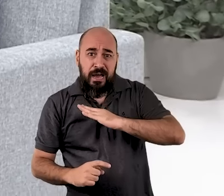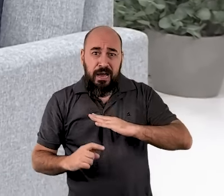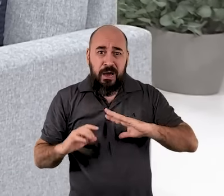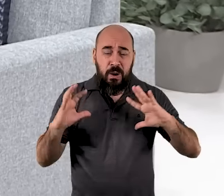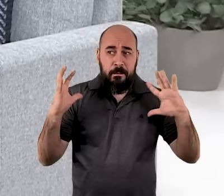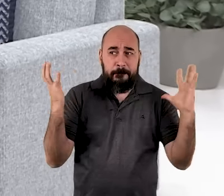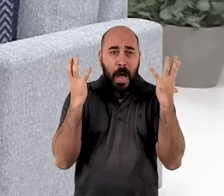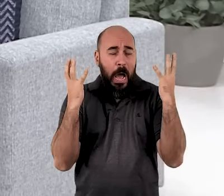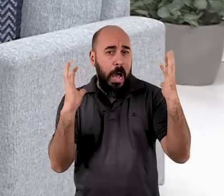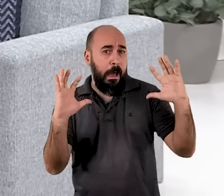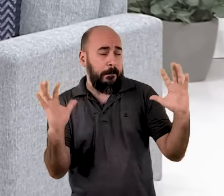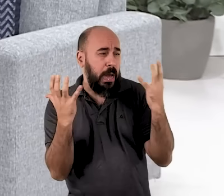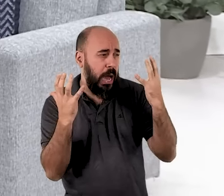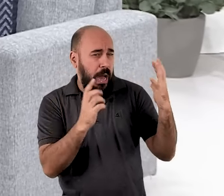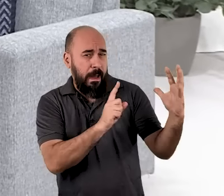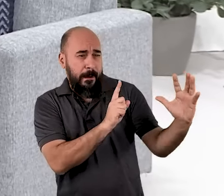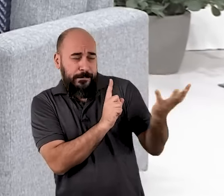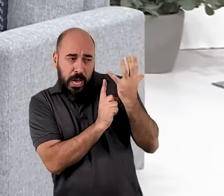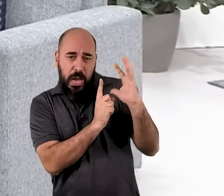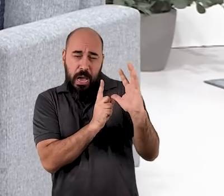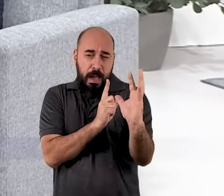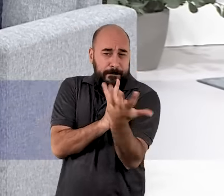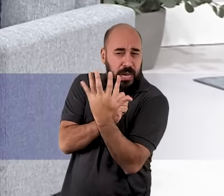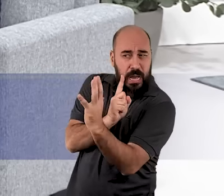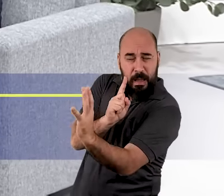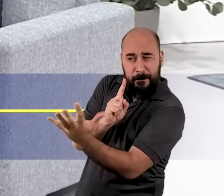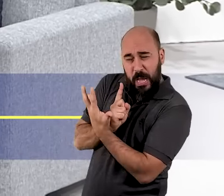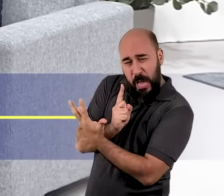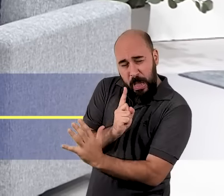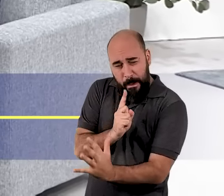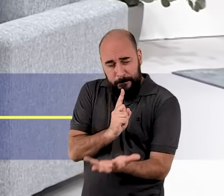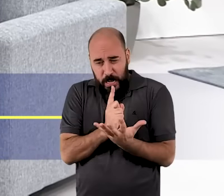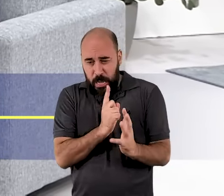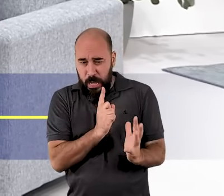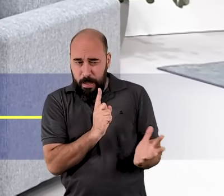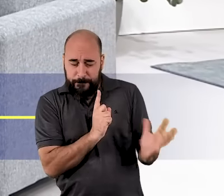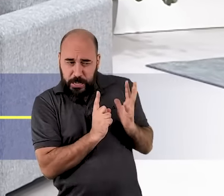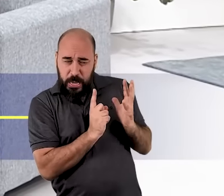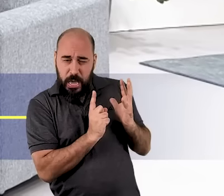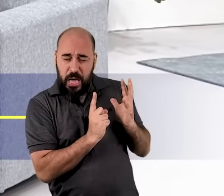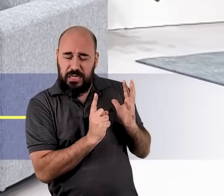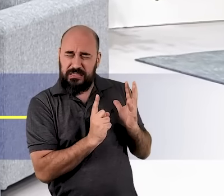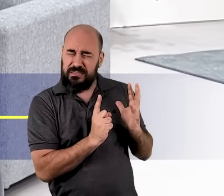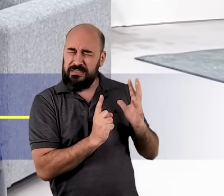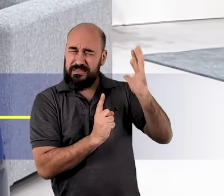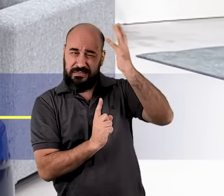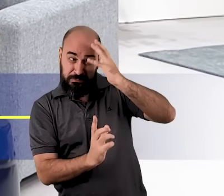rodear, que nada no mundo